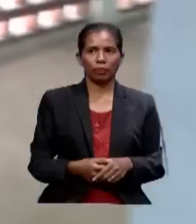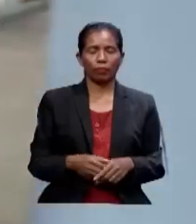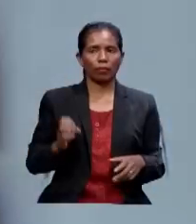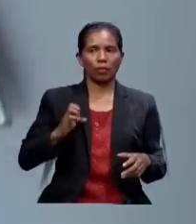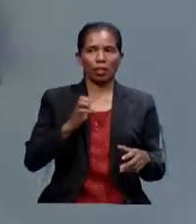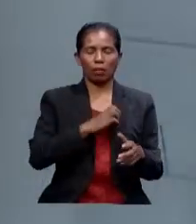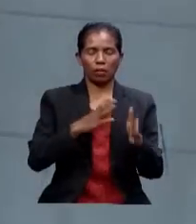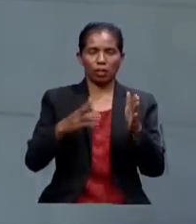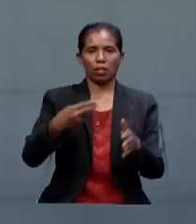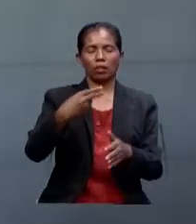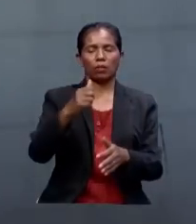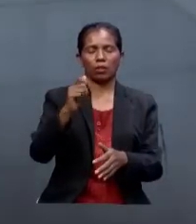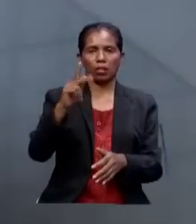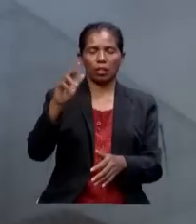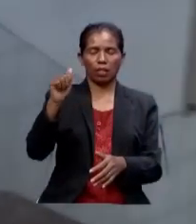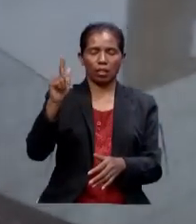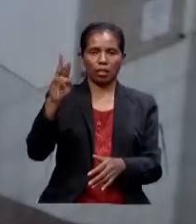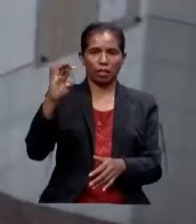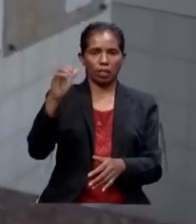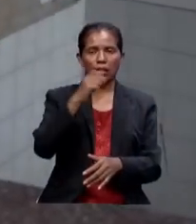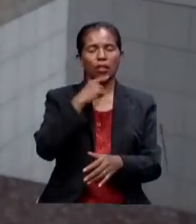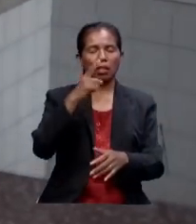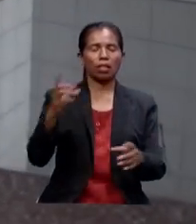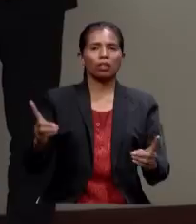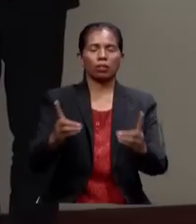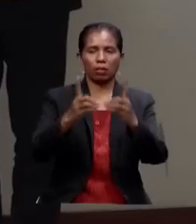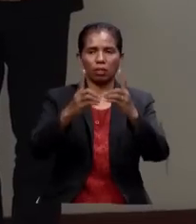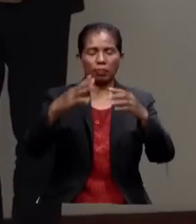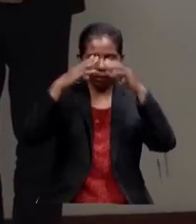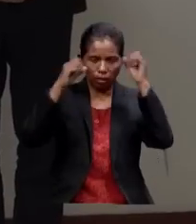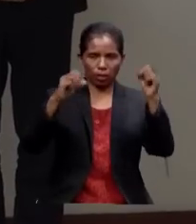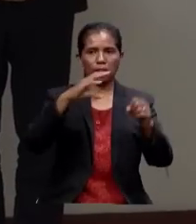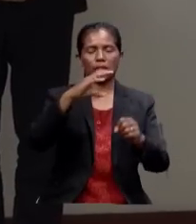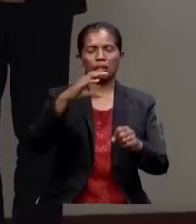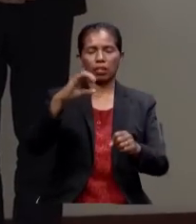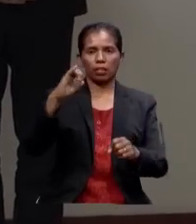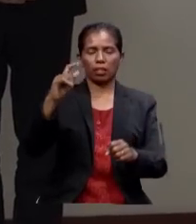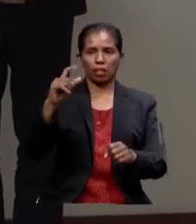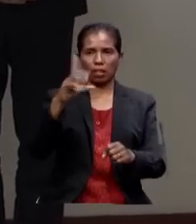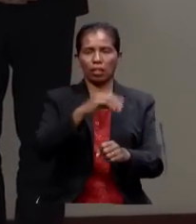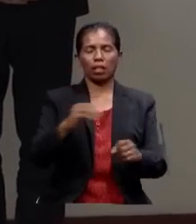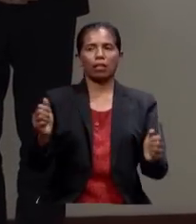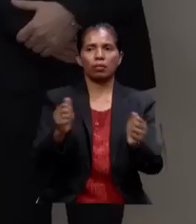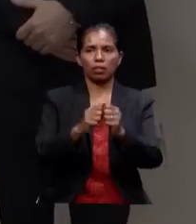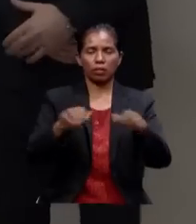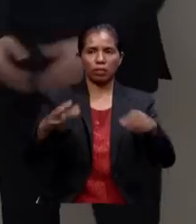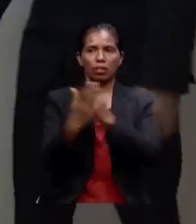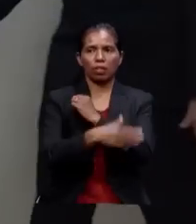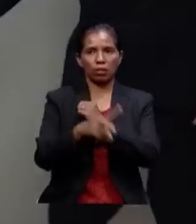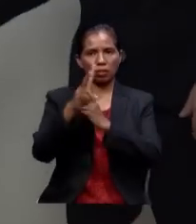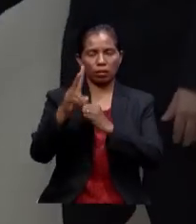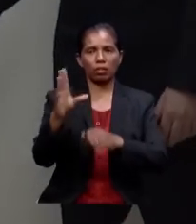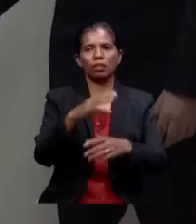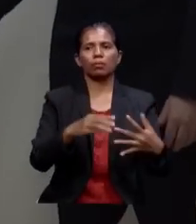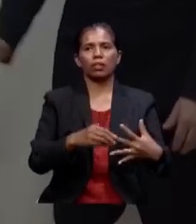Embaixadora Hungária, Soru Malo, o presidente CCITL, Quintané, onde cria cooperação entre a nação ruané, Liu-Liu e o setor